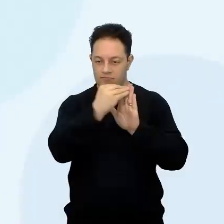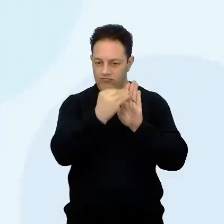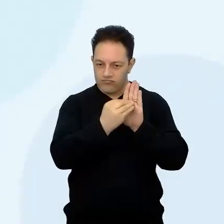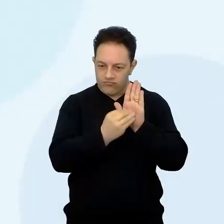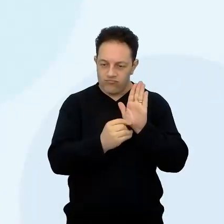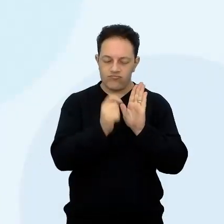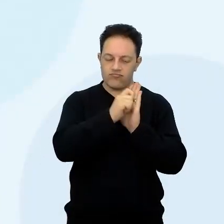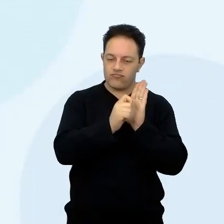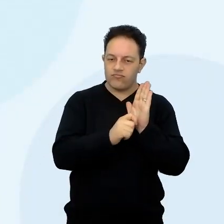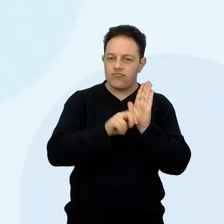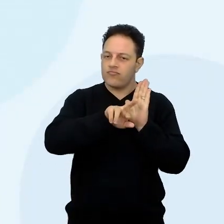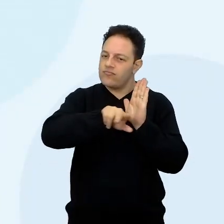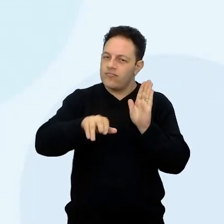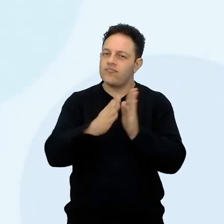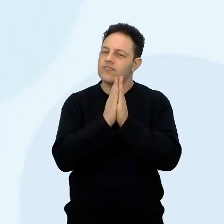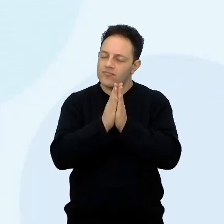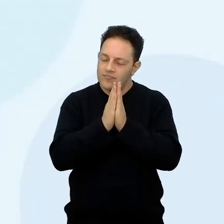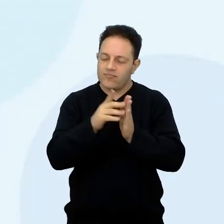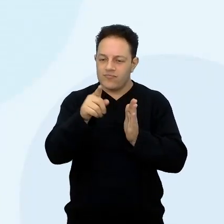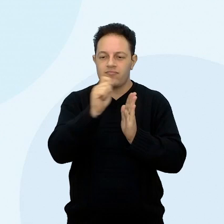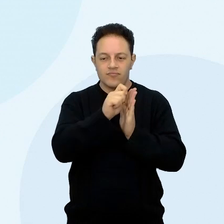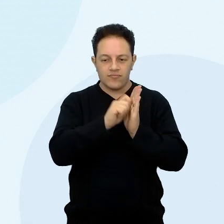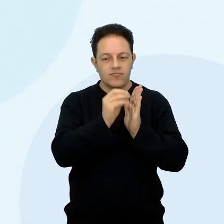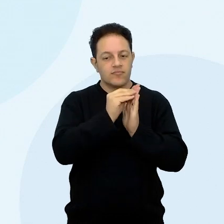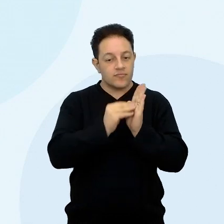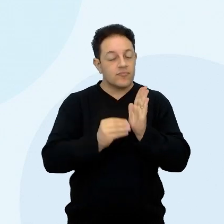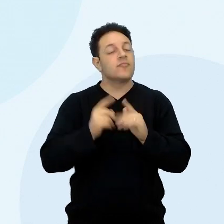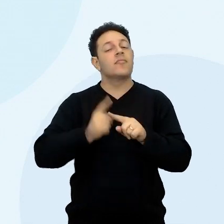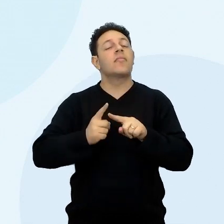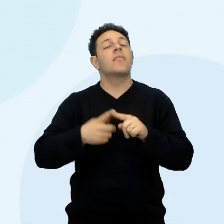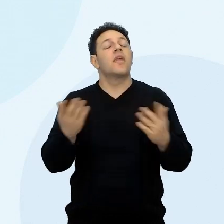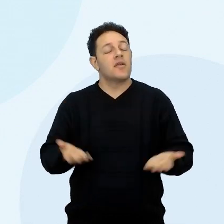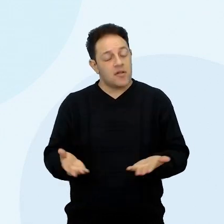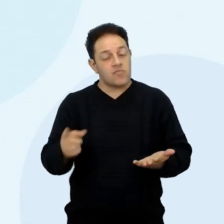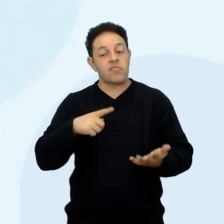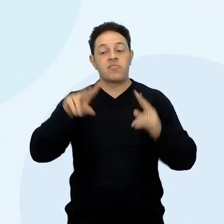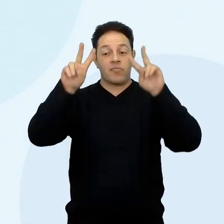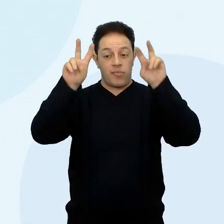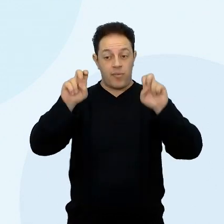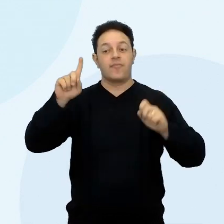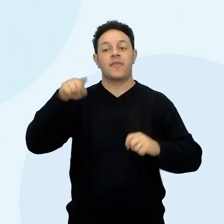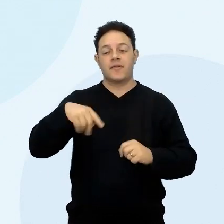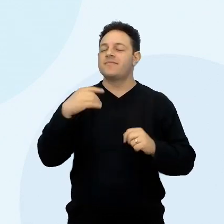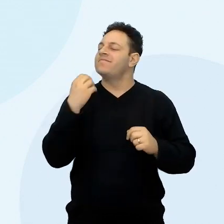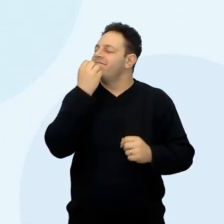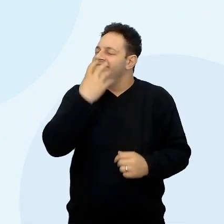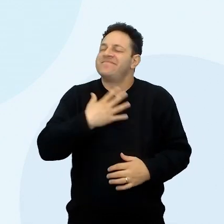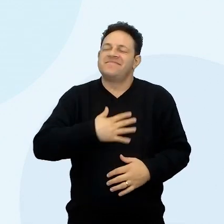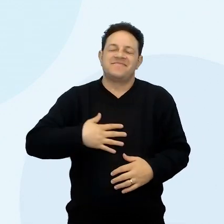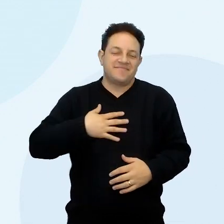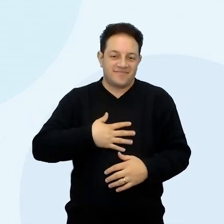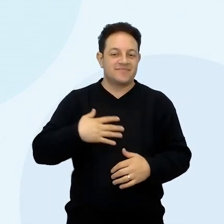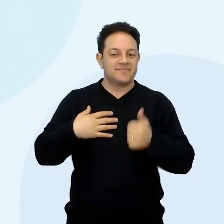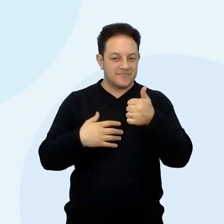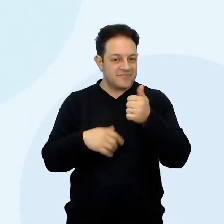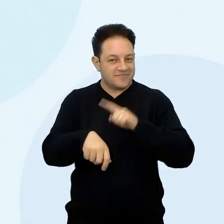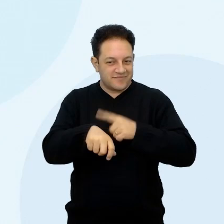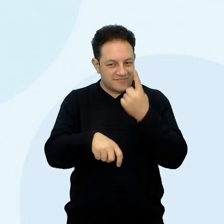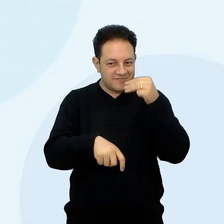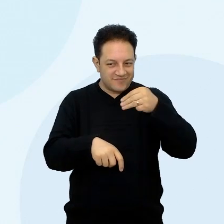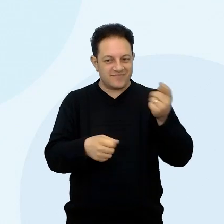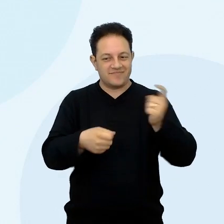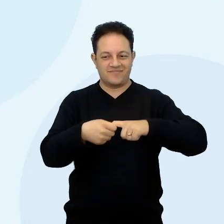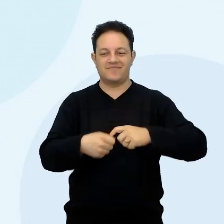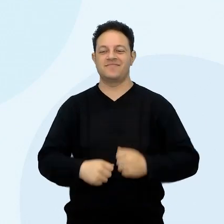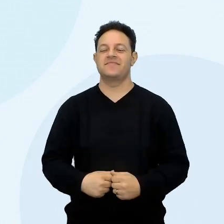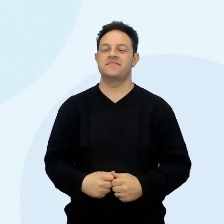anotar, anotem tudo, porque hoje realmente nós temos um tema bem gostoso. Daqui a um minutinho a gente volta.